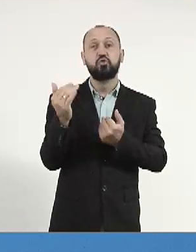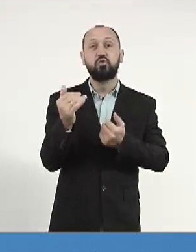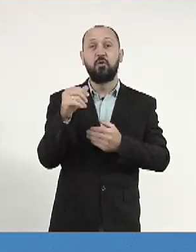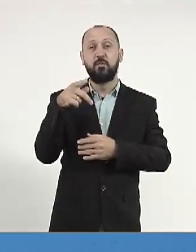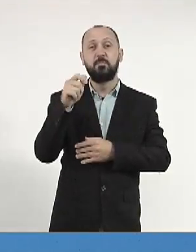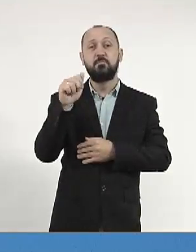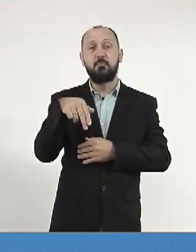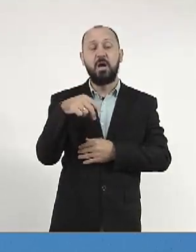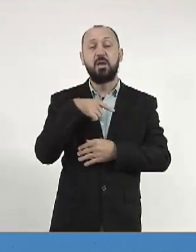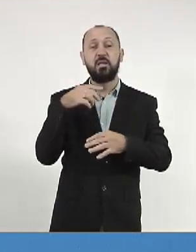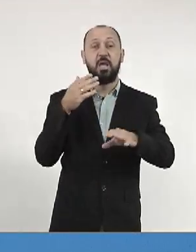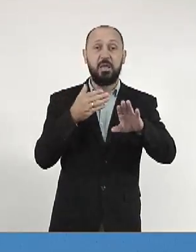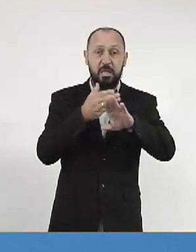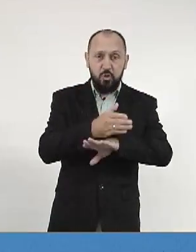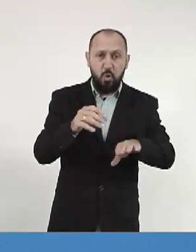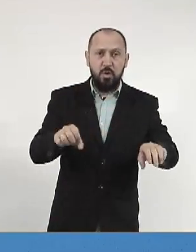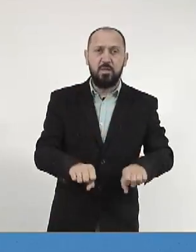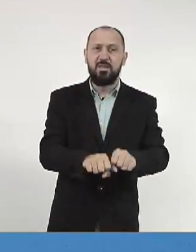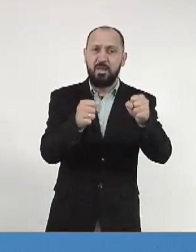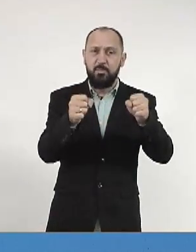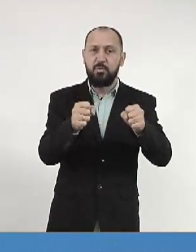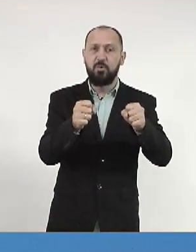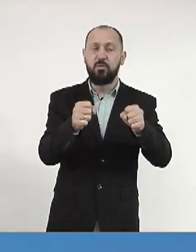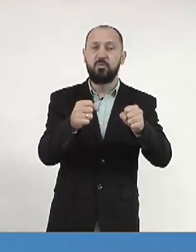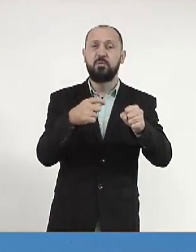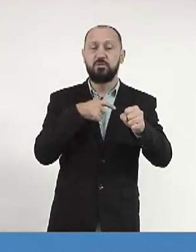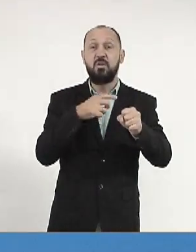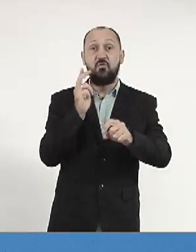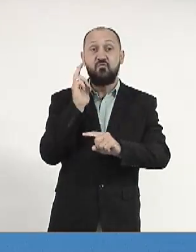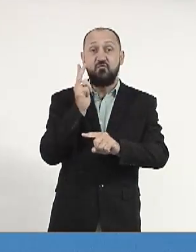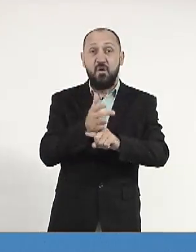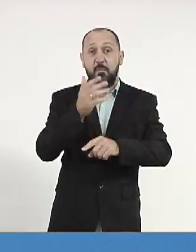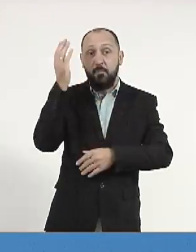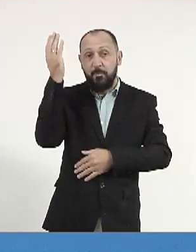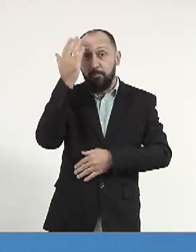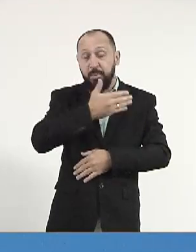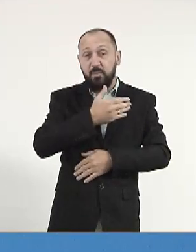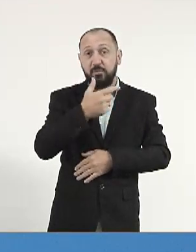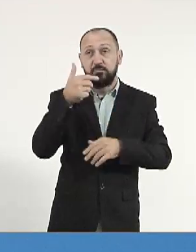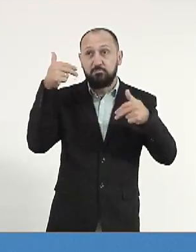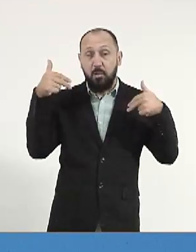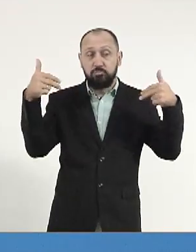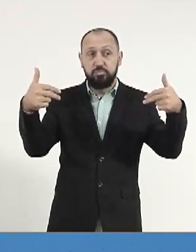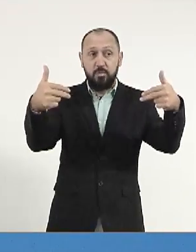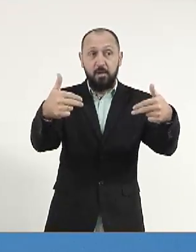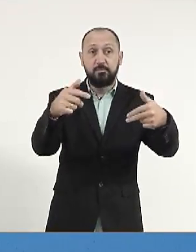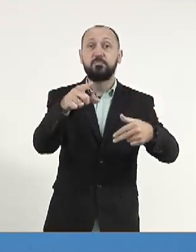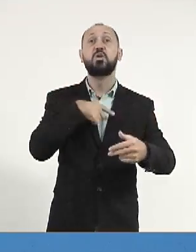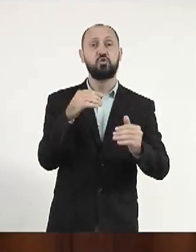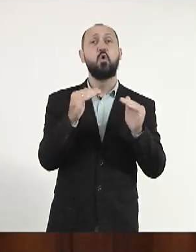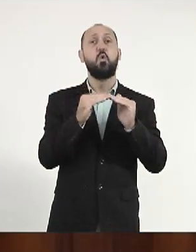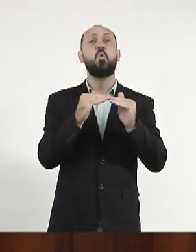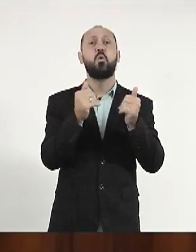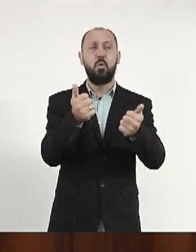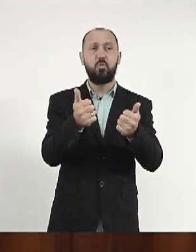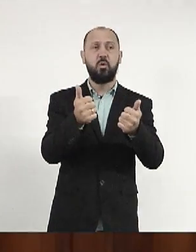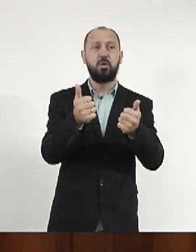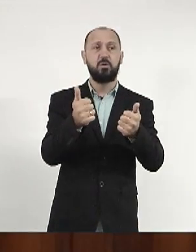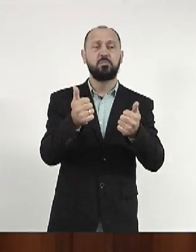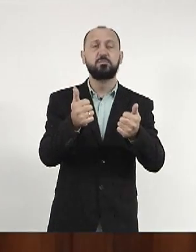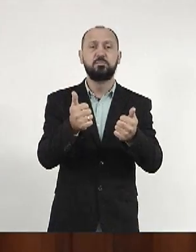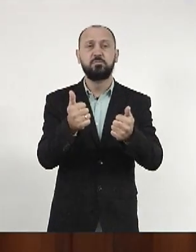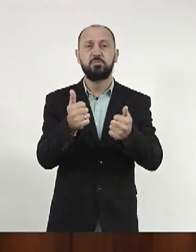entrou, quem quebrou, quem depredou, tem os filmes, porque é tudo Câmara. Esse eu concordo, que tome